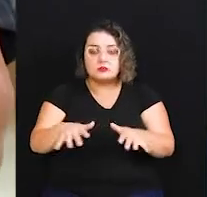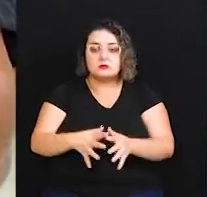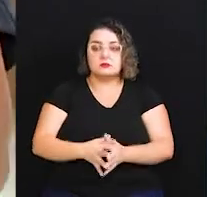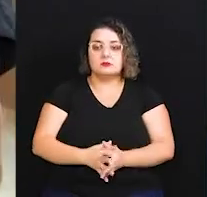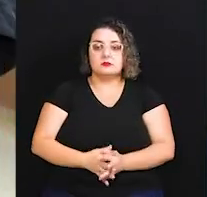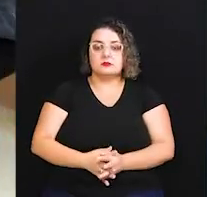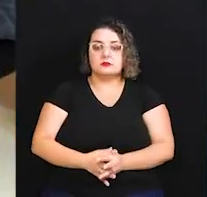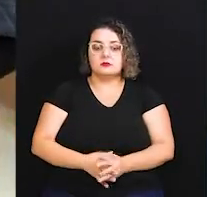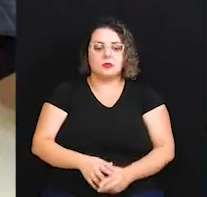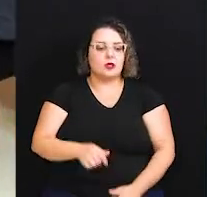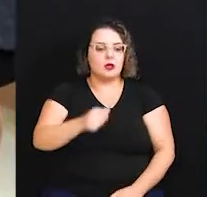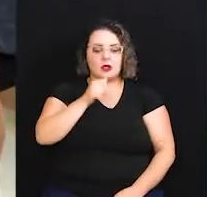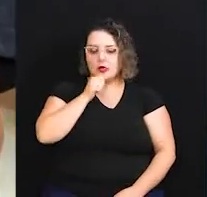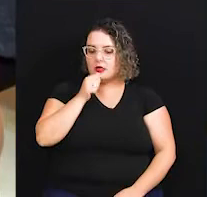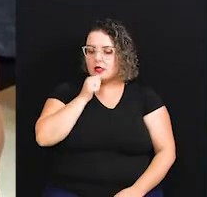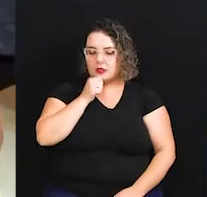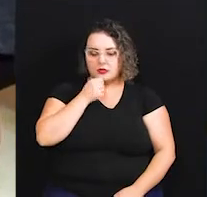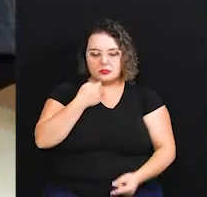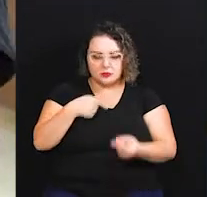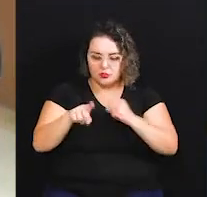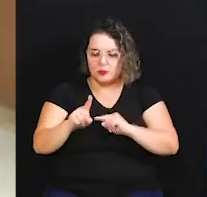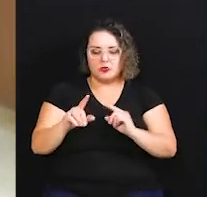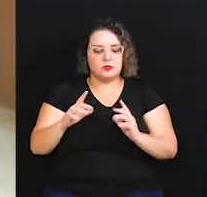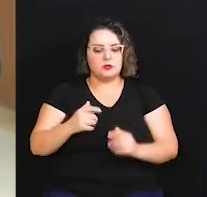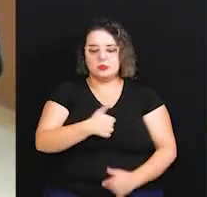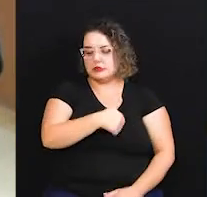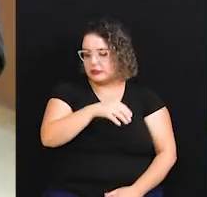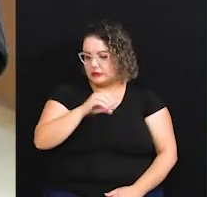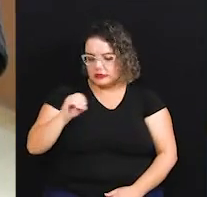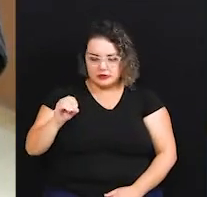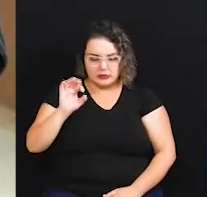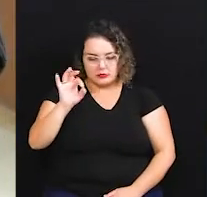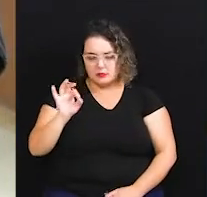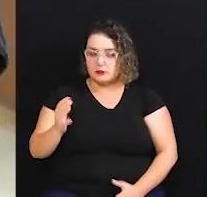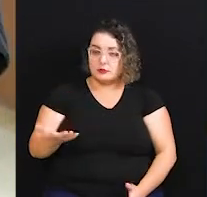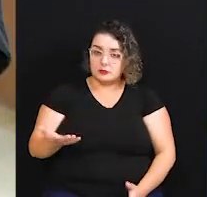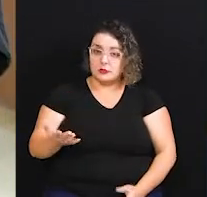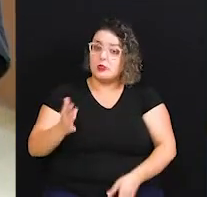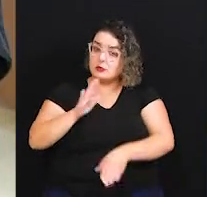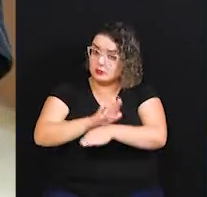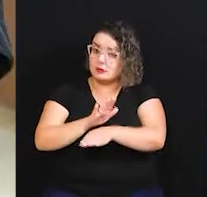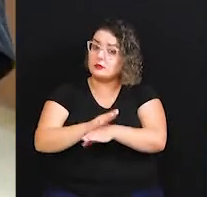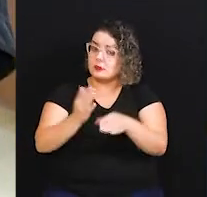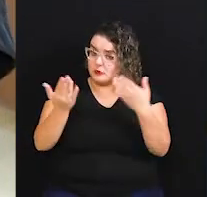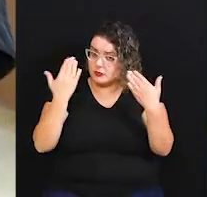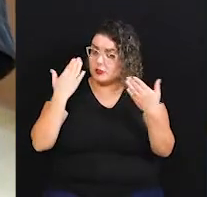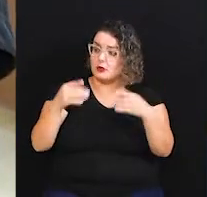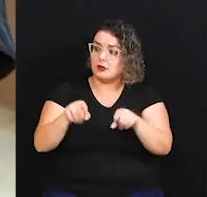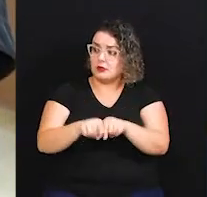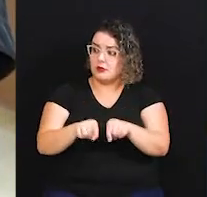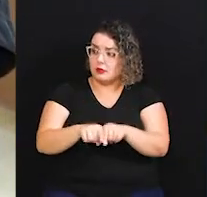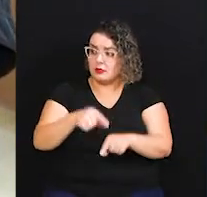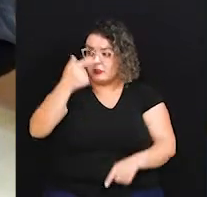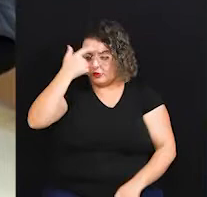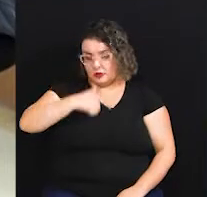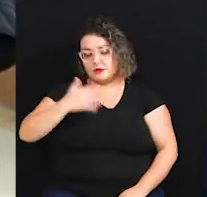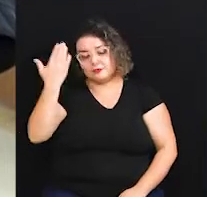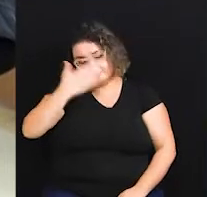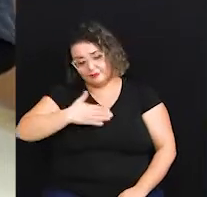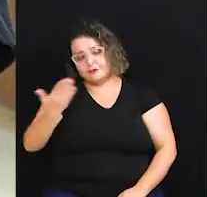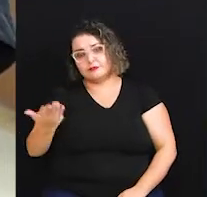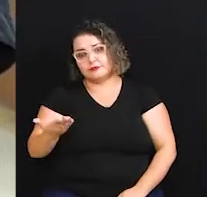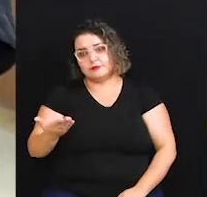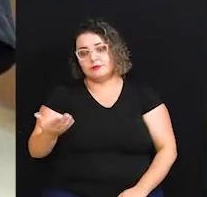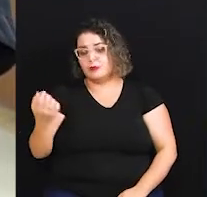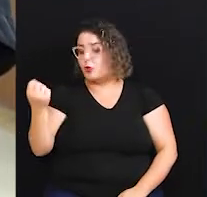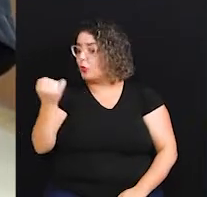gente ainda não superou 100%, também no auxílio psicológico também. Eu sou prova